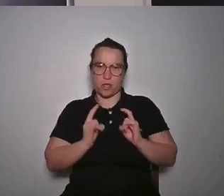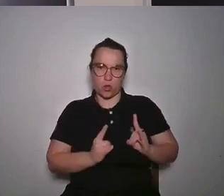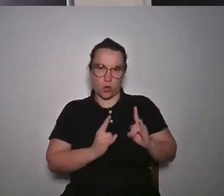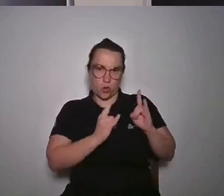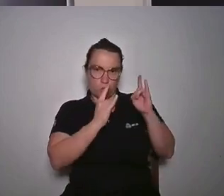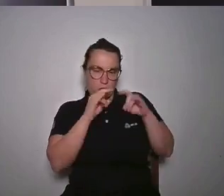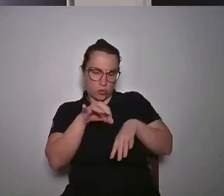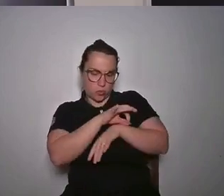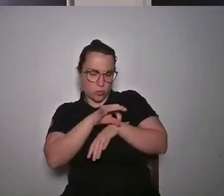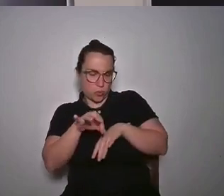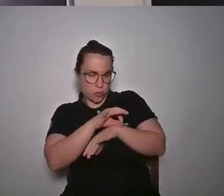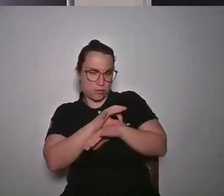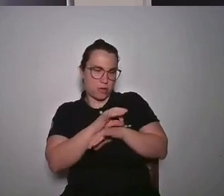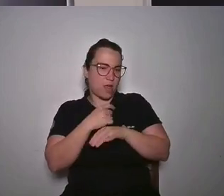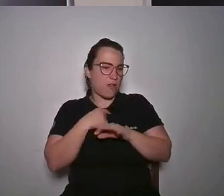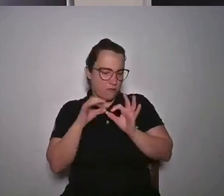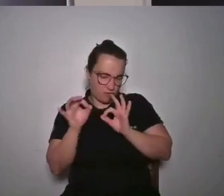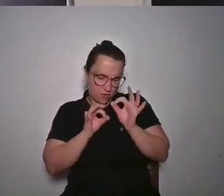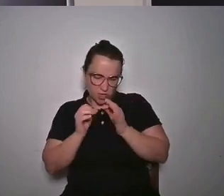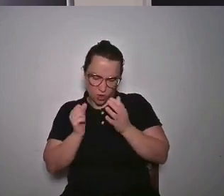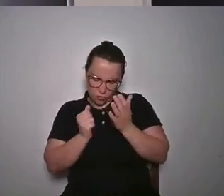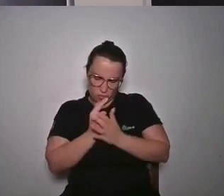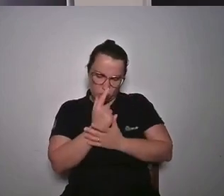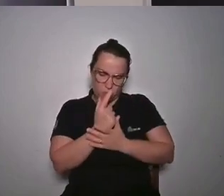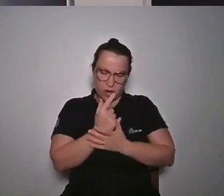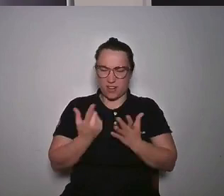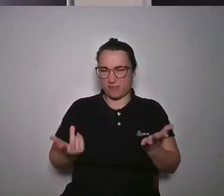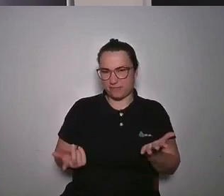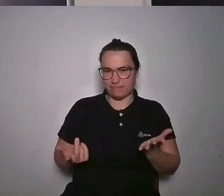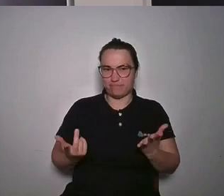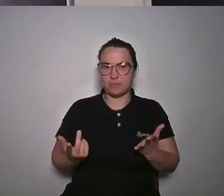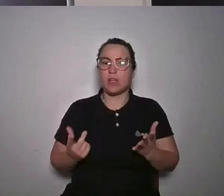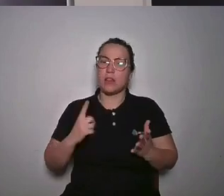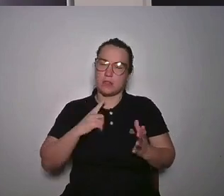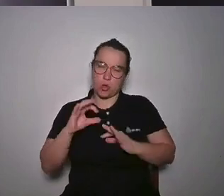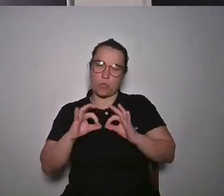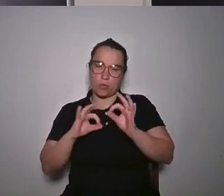fazer. Você tem uma projeção de comprar um carro. Aí entra os projetos.